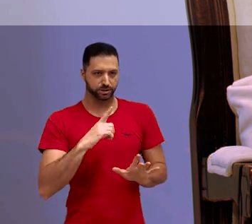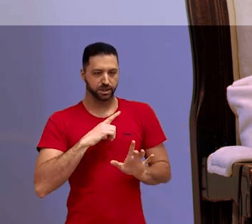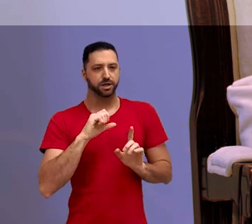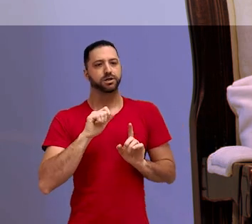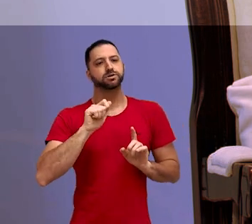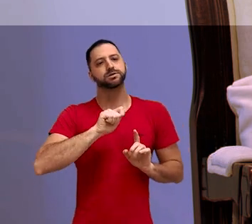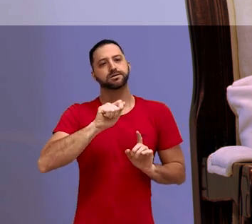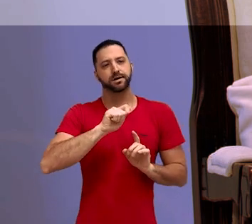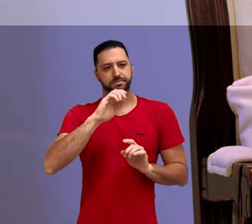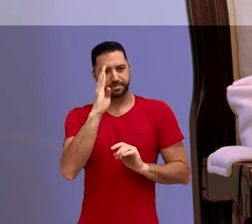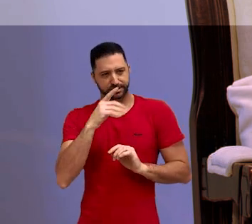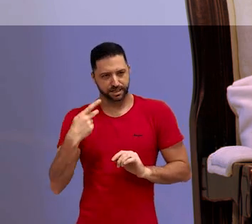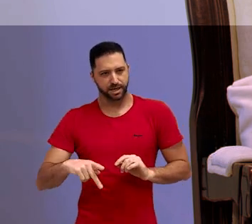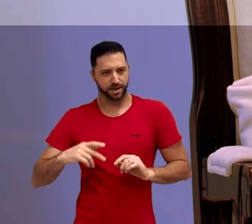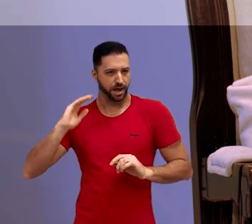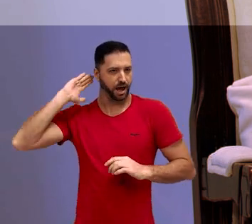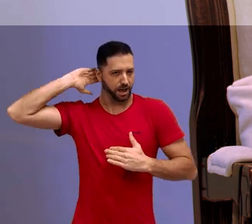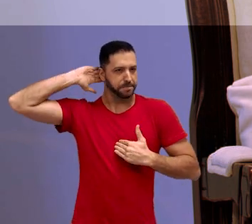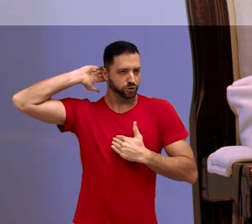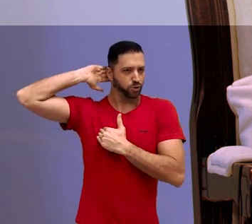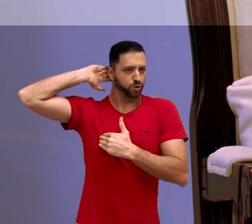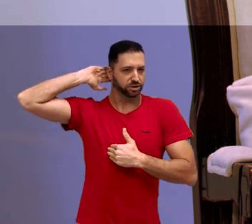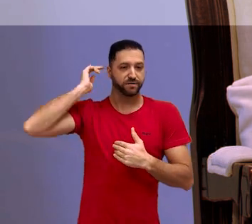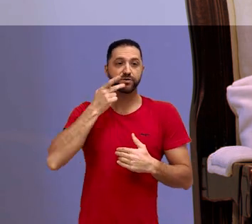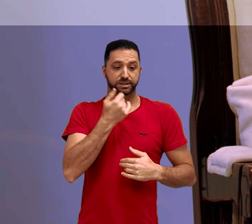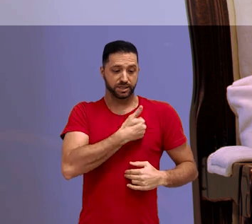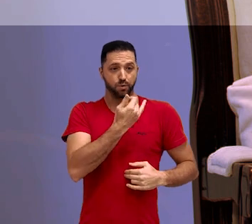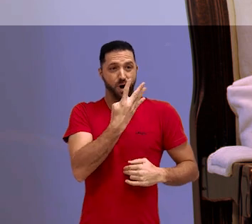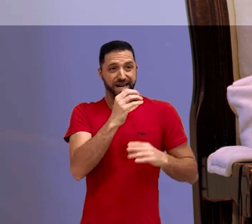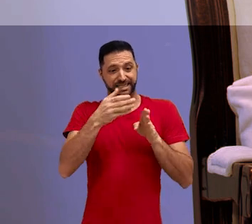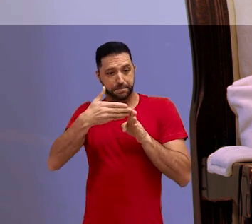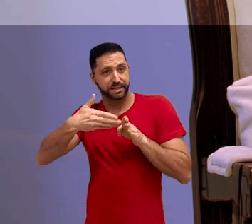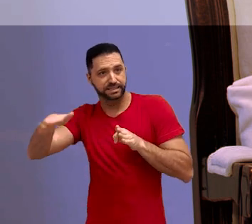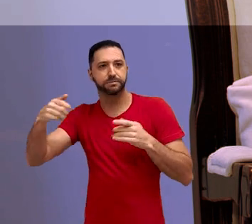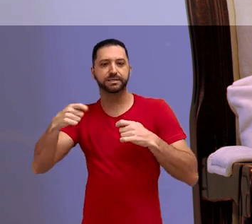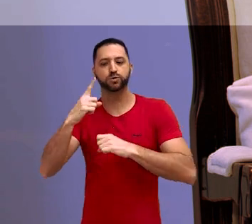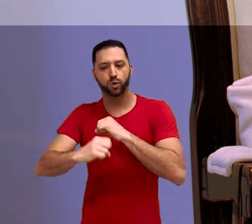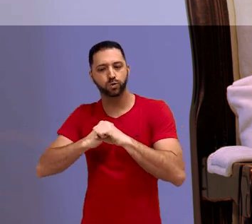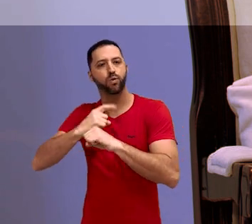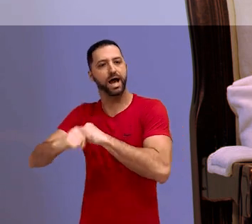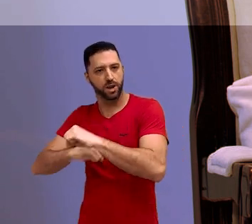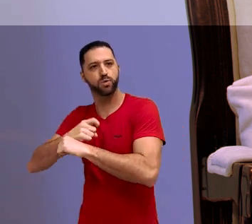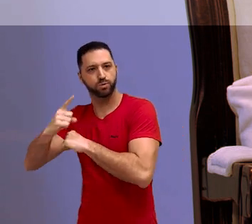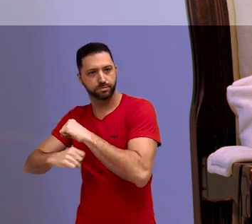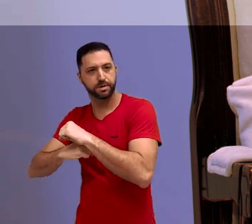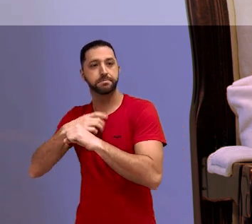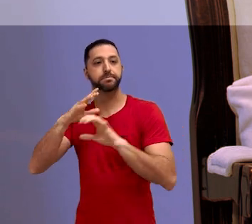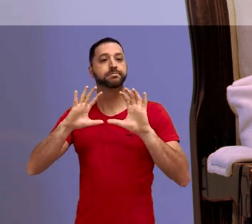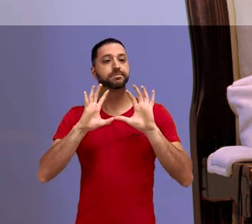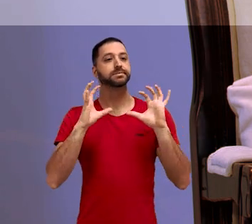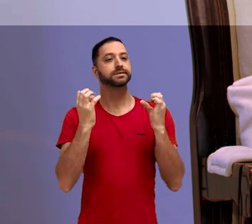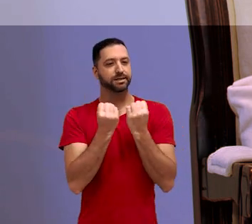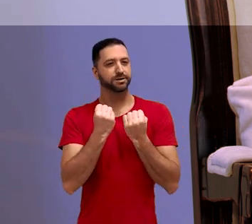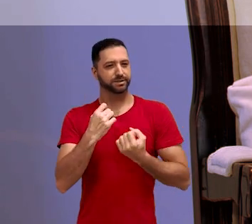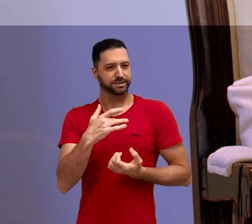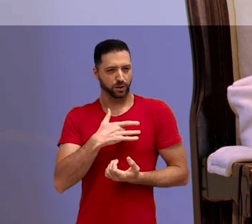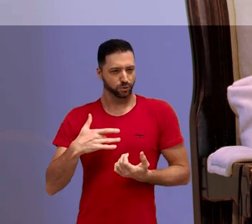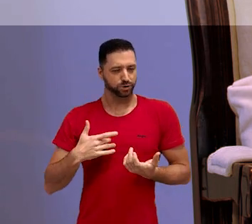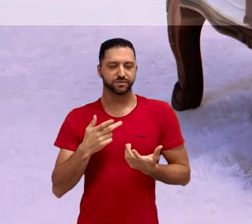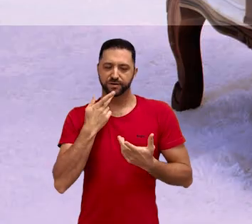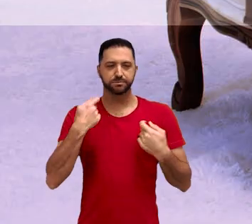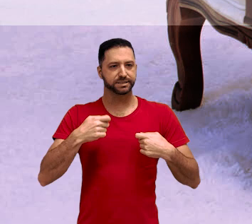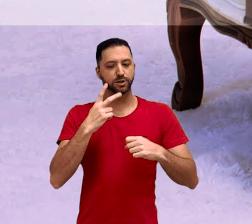Brasileira de Mastologia, que a partir dos 40 anos tem que ser anual, e do Ministério da Saúde, que tem que ser a cada